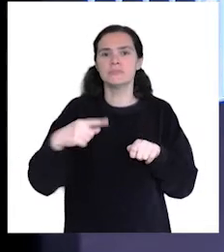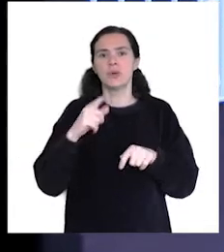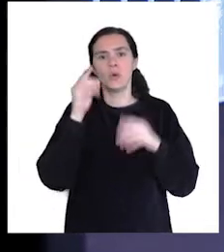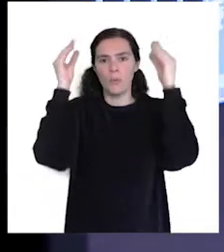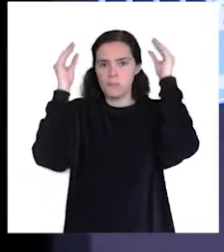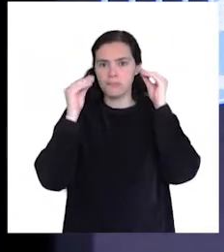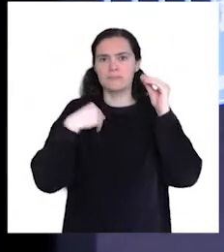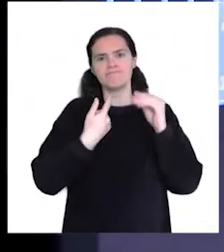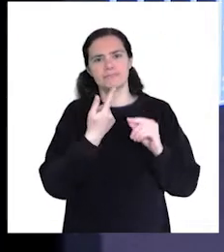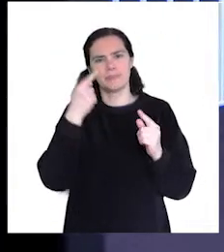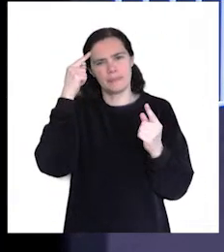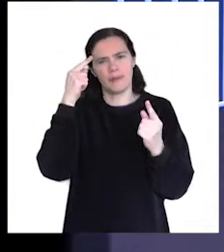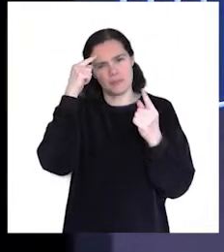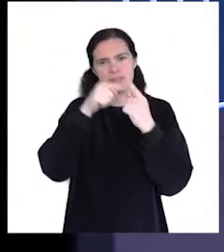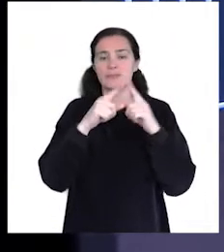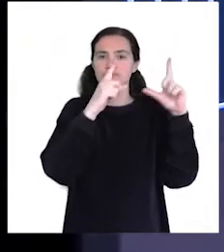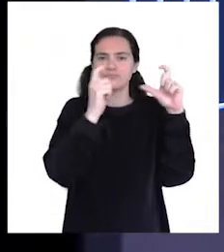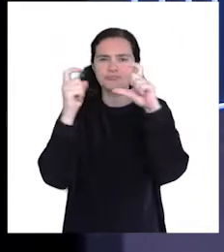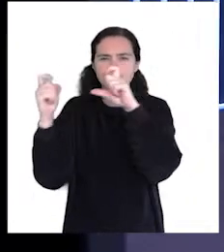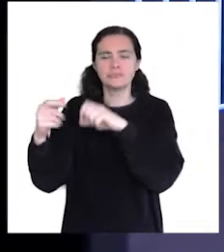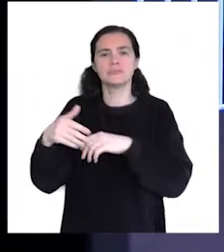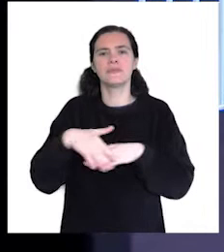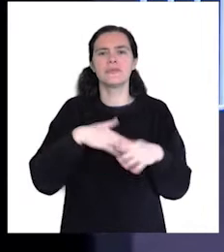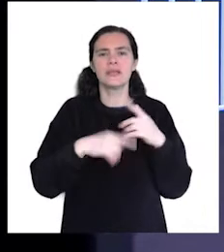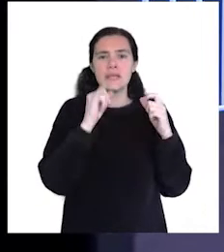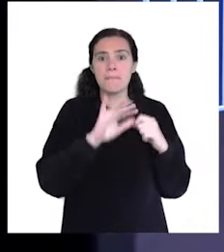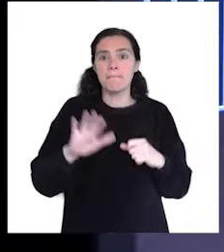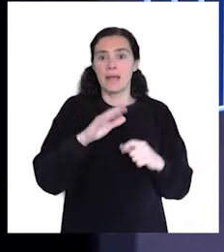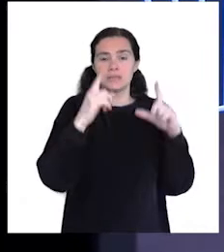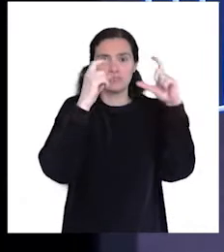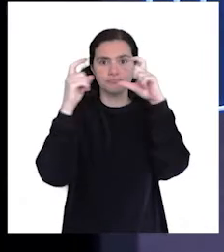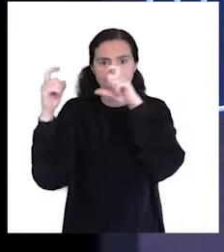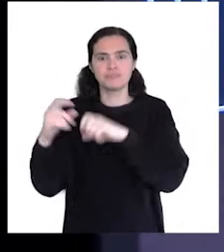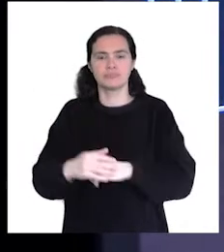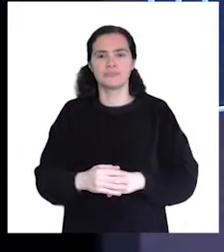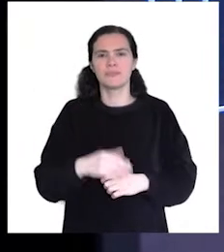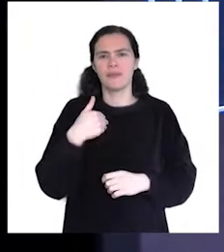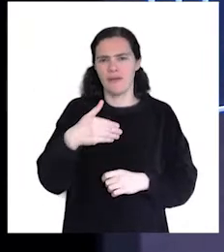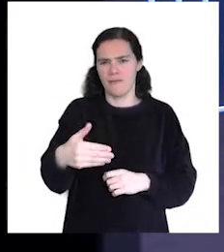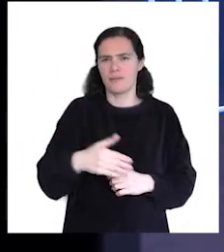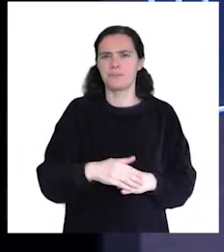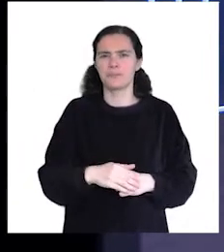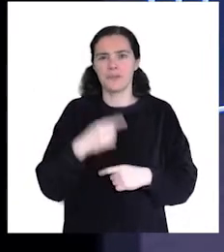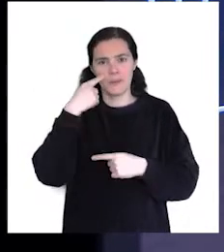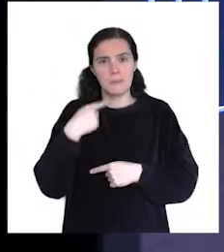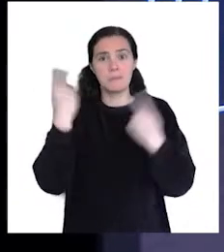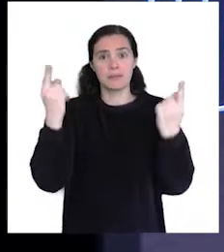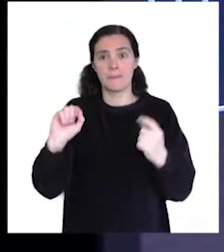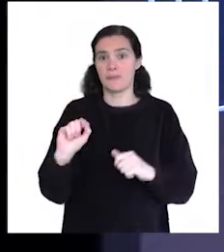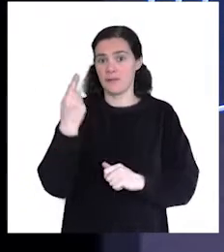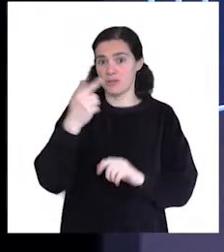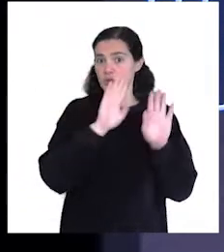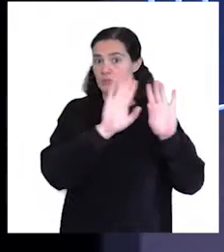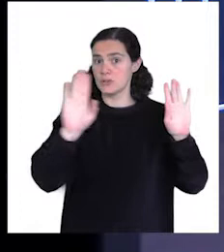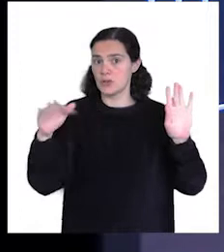Manuel de Oliveira se dedicou à fotografia, tendo produzido uma série de imagens que em breve serão apresentadas pela primeira